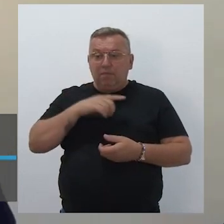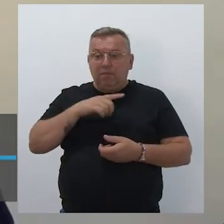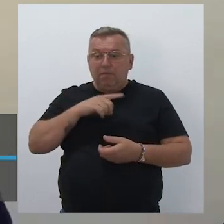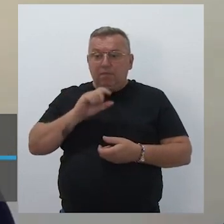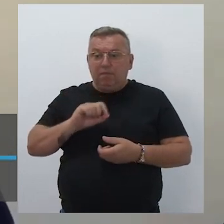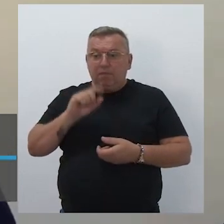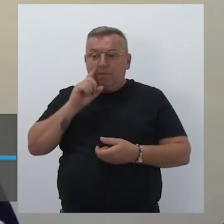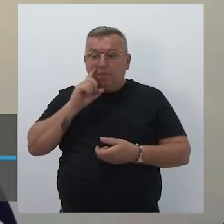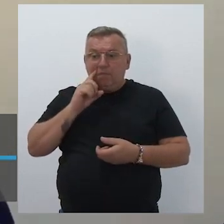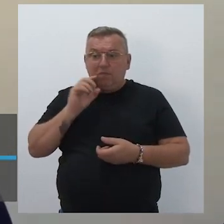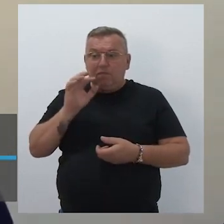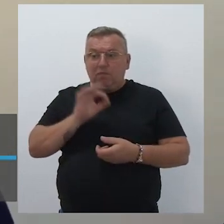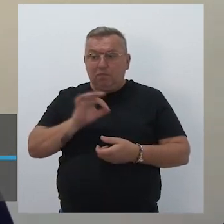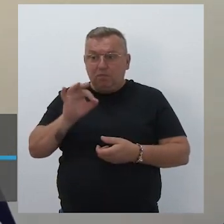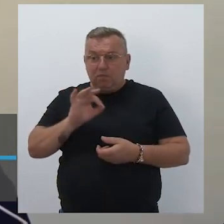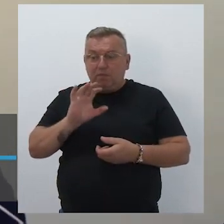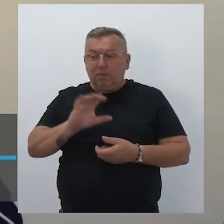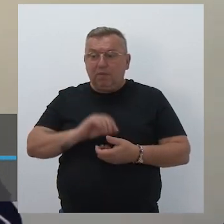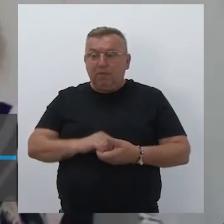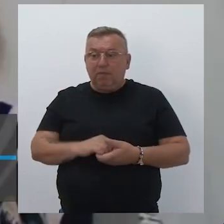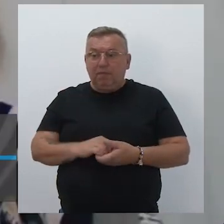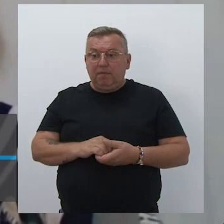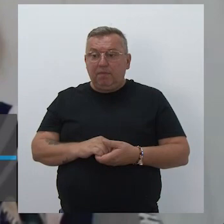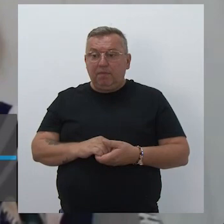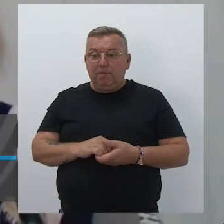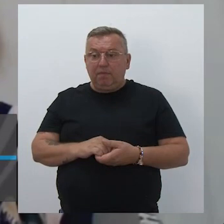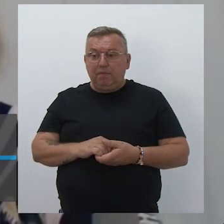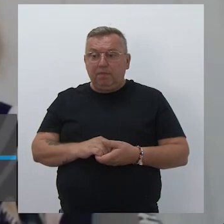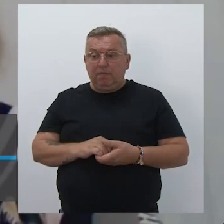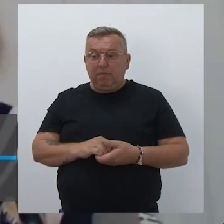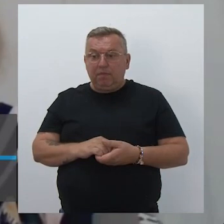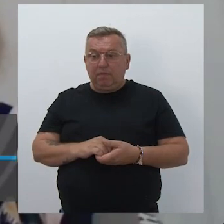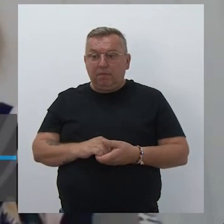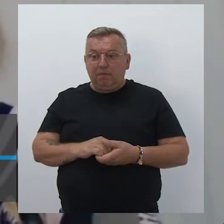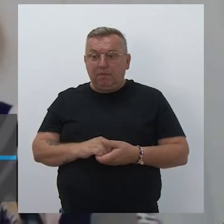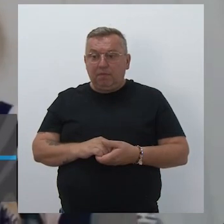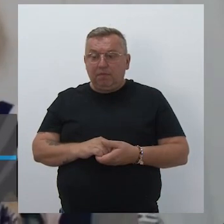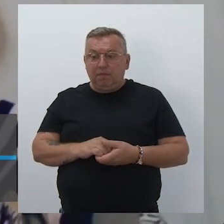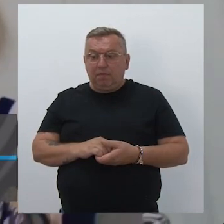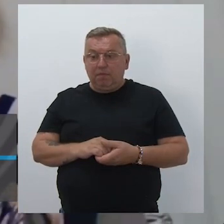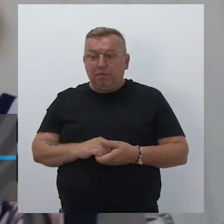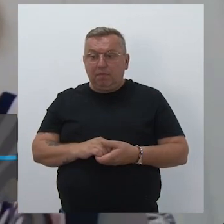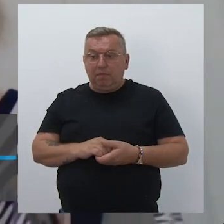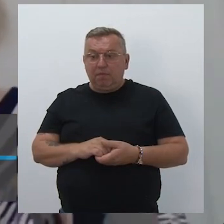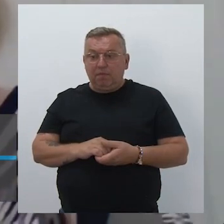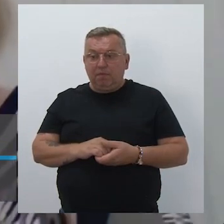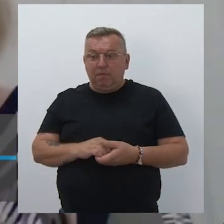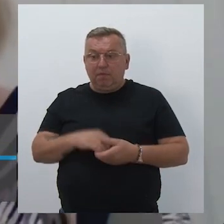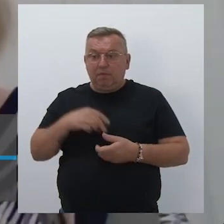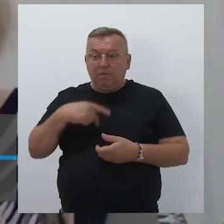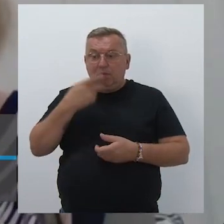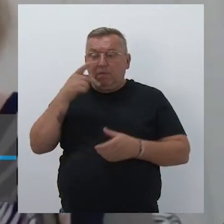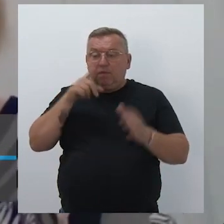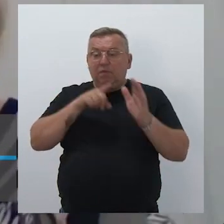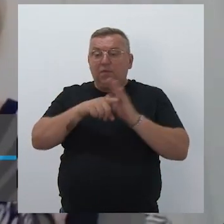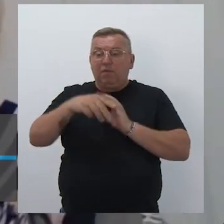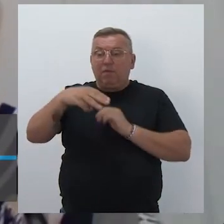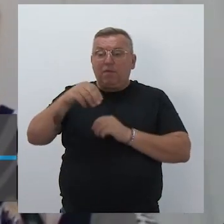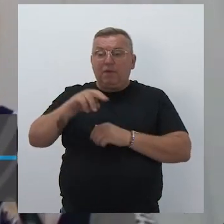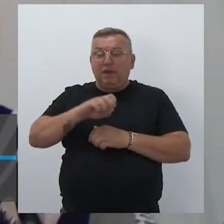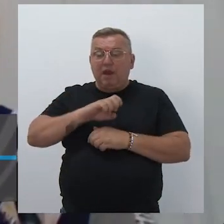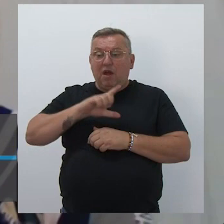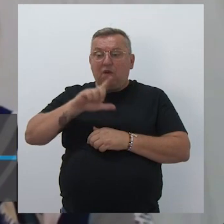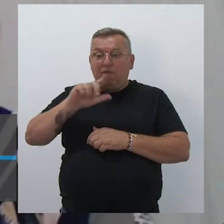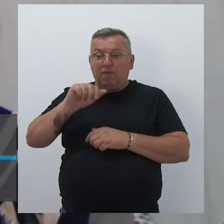estão preparadas para isso? Não, né, Adriana? Eu falei para da pergunta da Maria Alva, que era